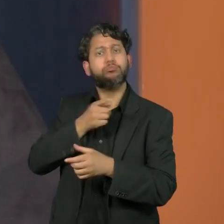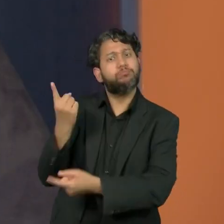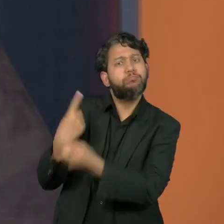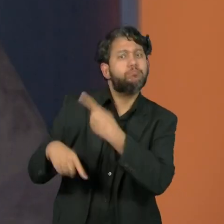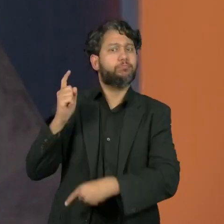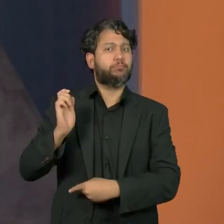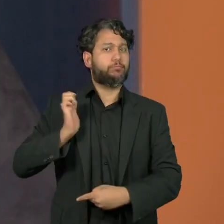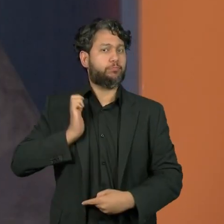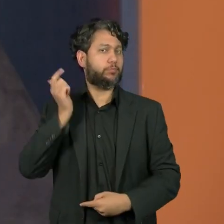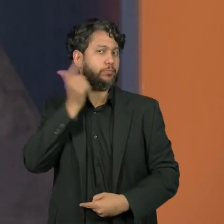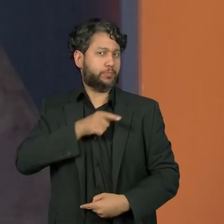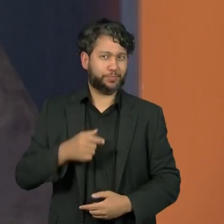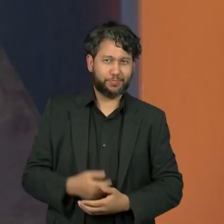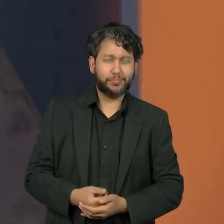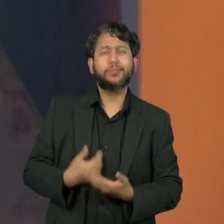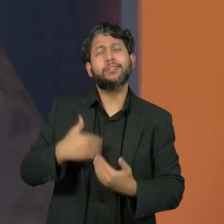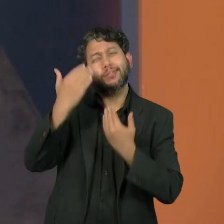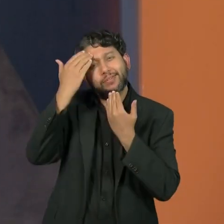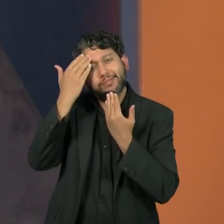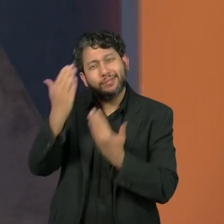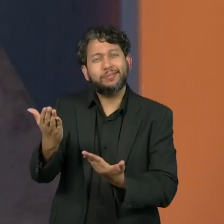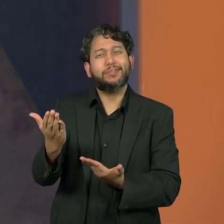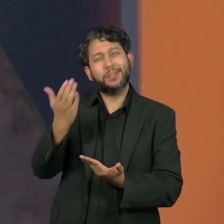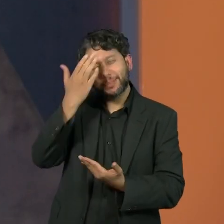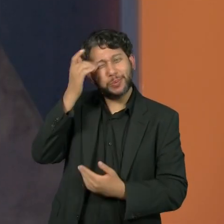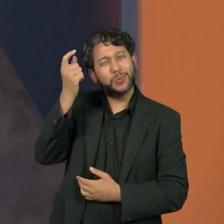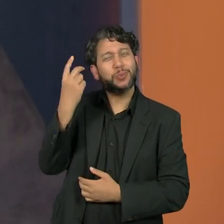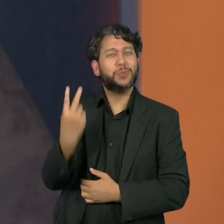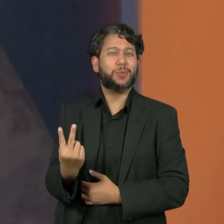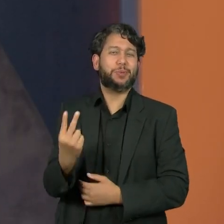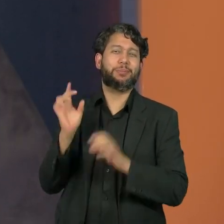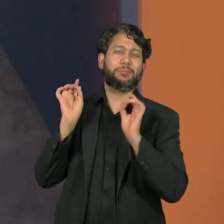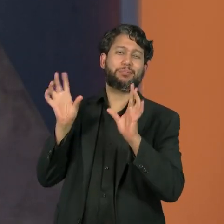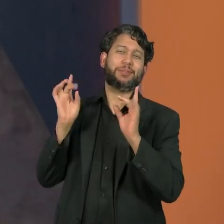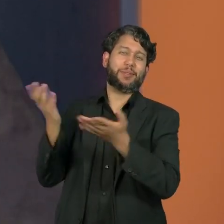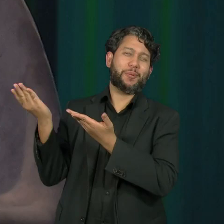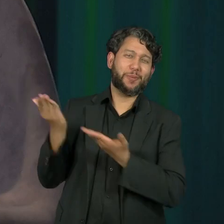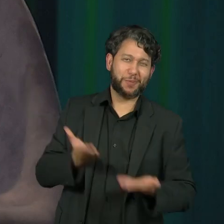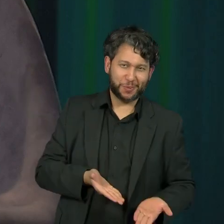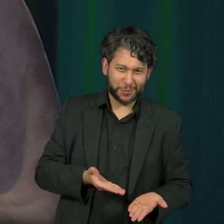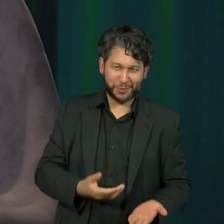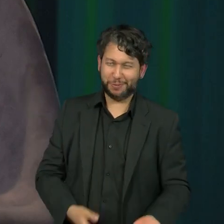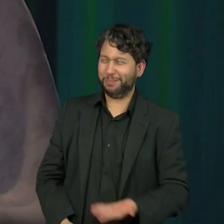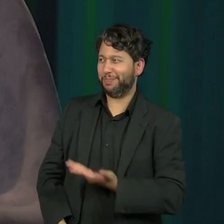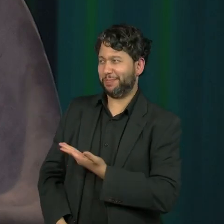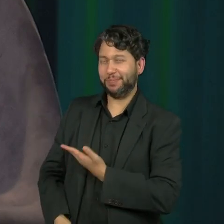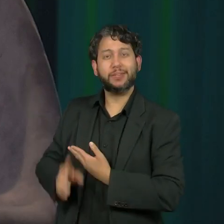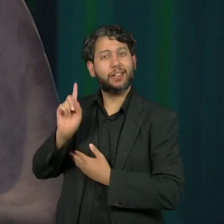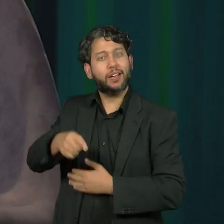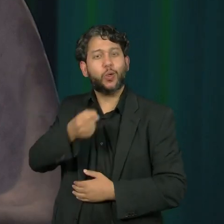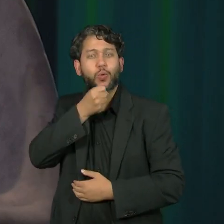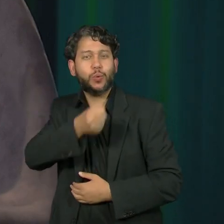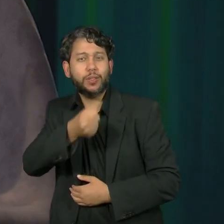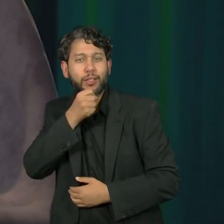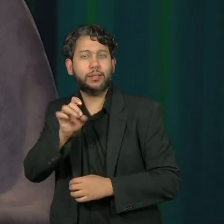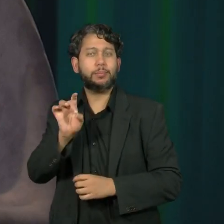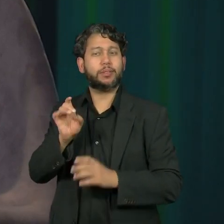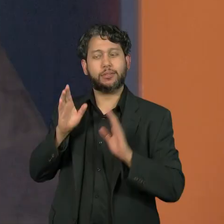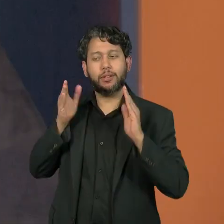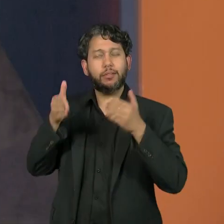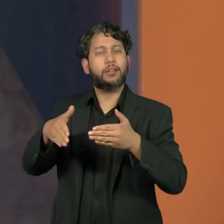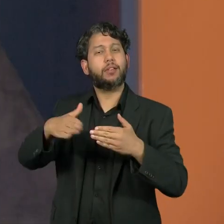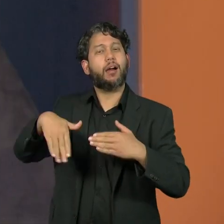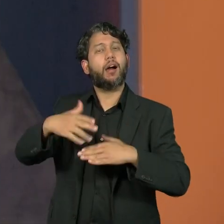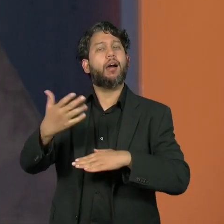agradecer novamente a presença dos meus convidados para lá de especiais. A Luanda Vieira, que é jornalista, especialista em moda